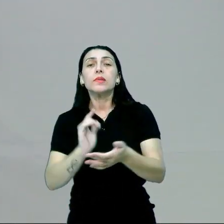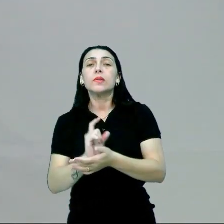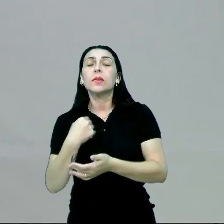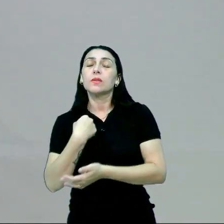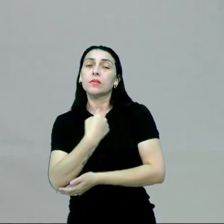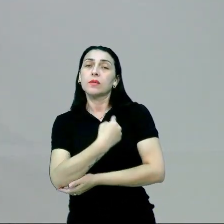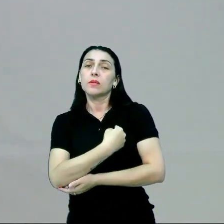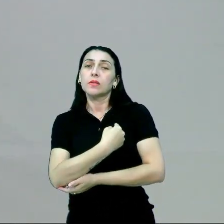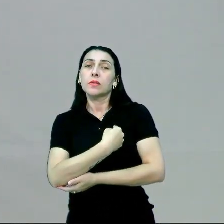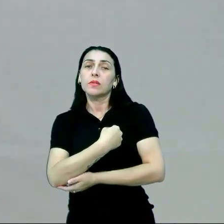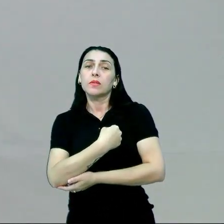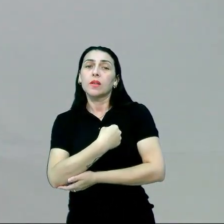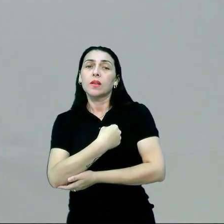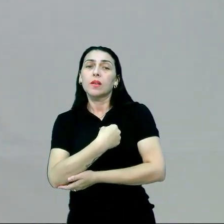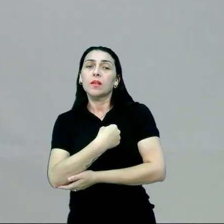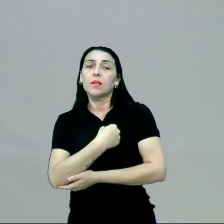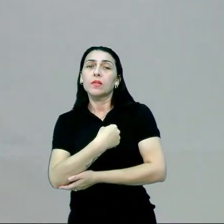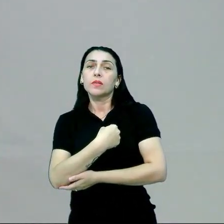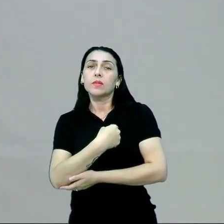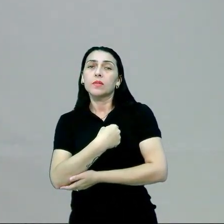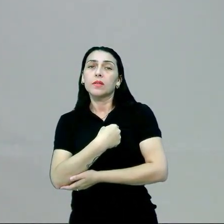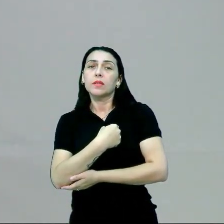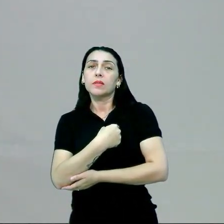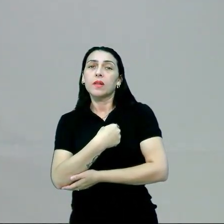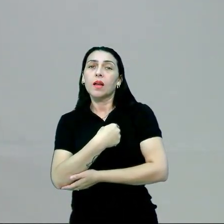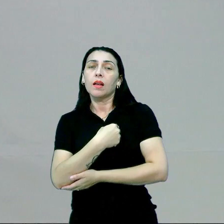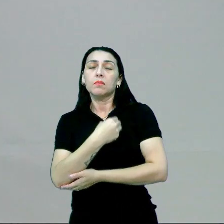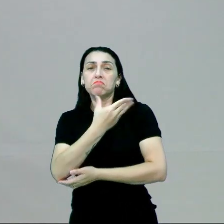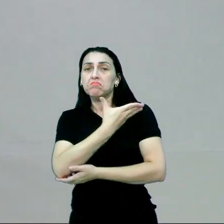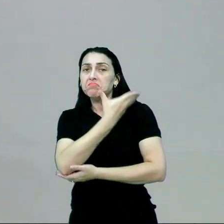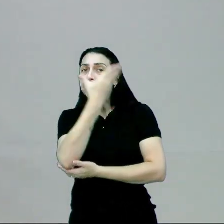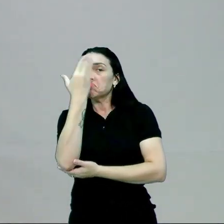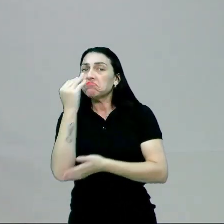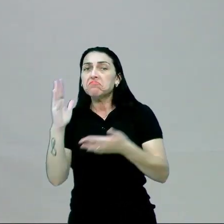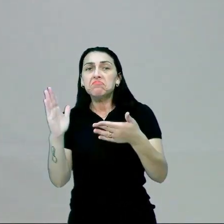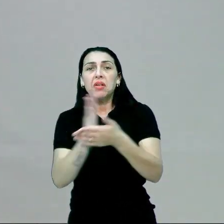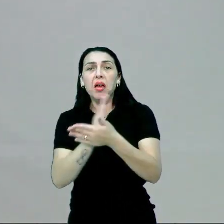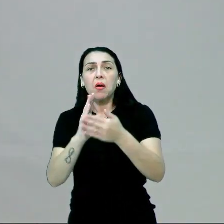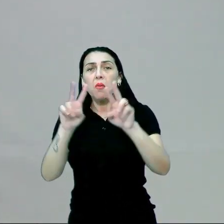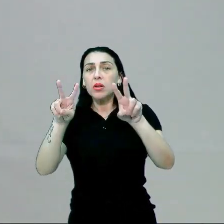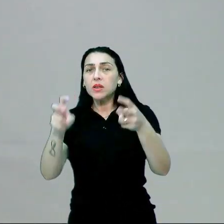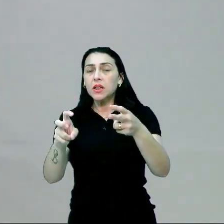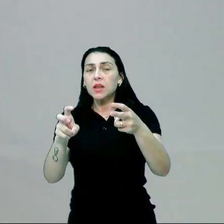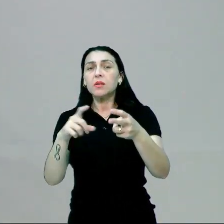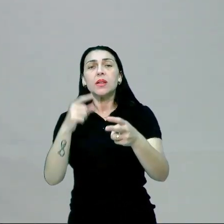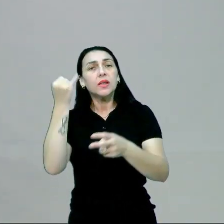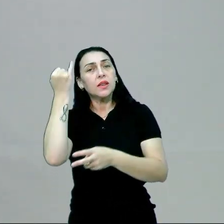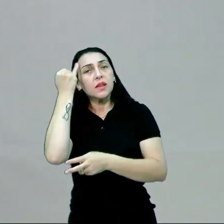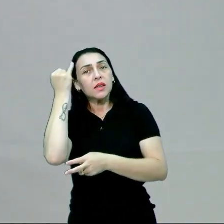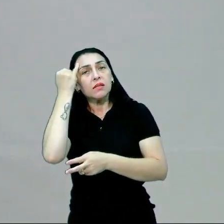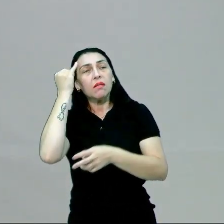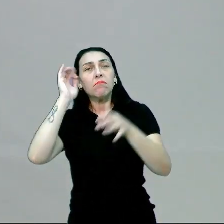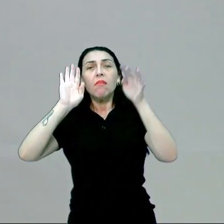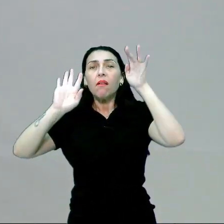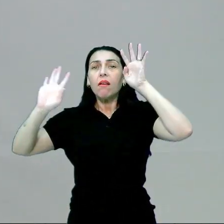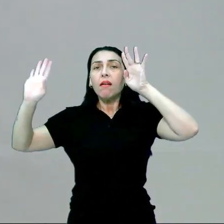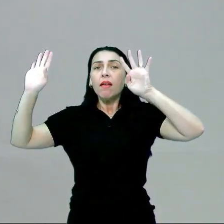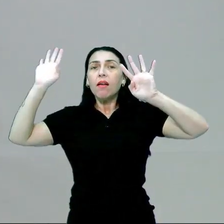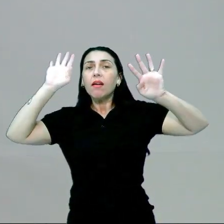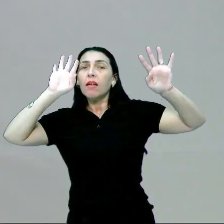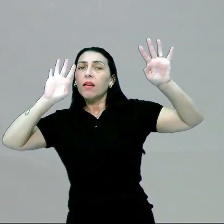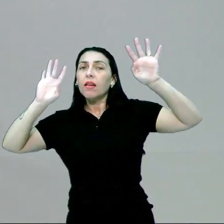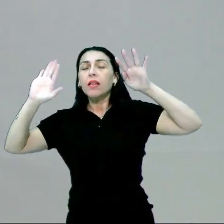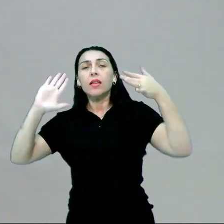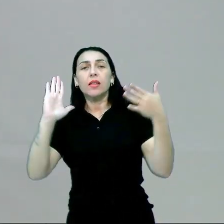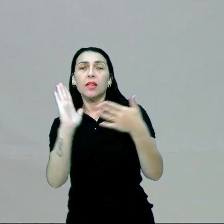gente está por fora de alguma coisa. É aquela ideia de que a gente está aéreo